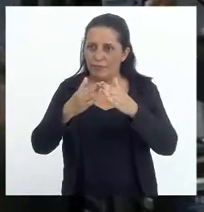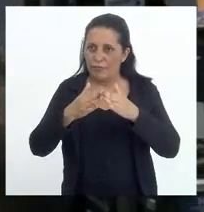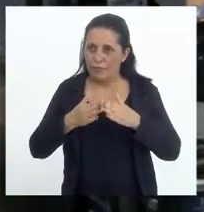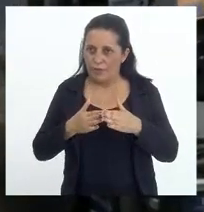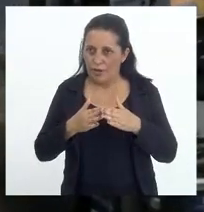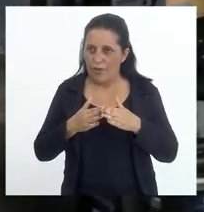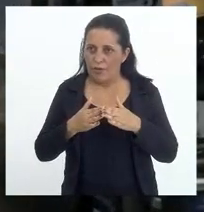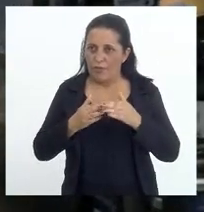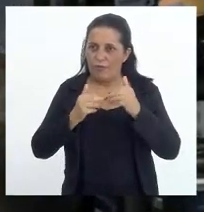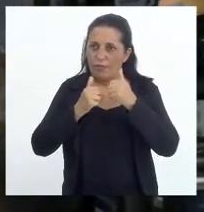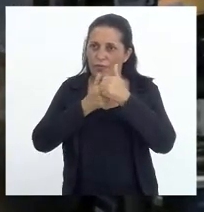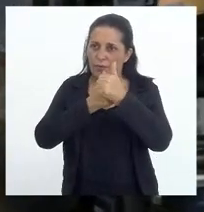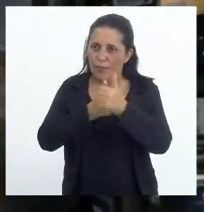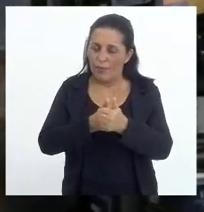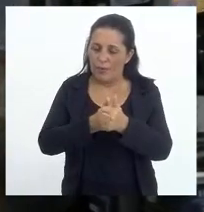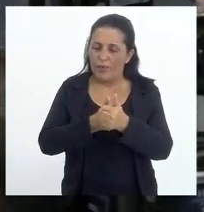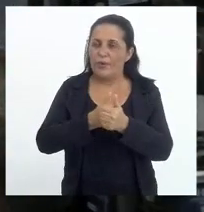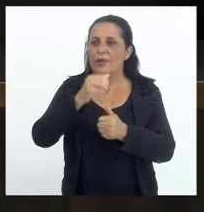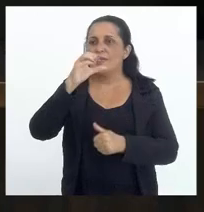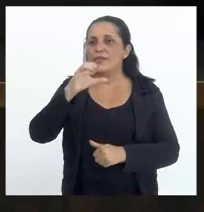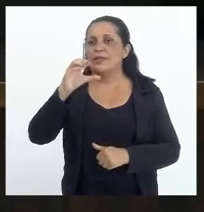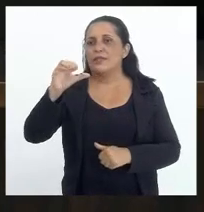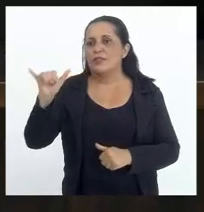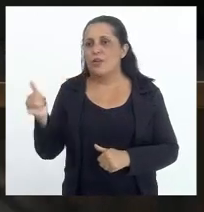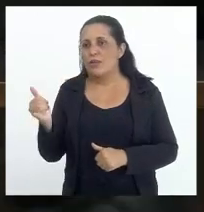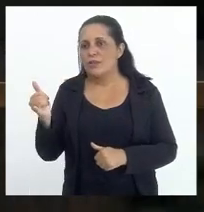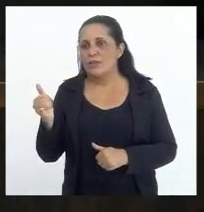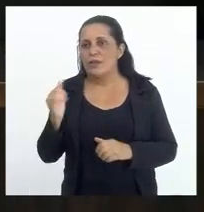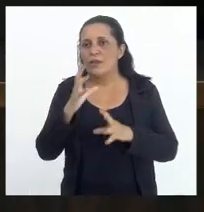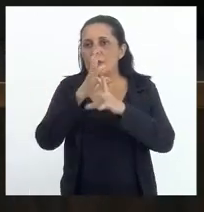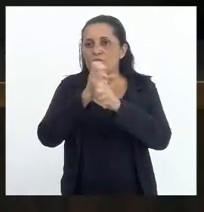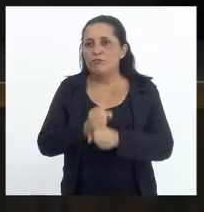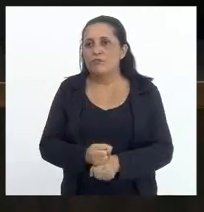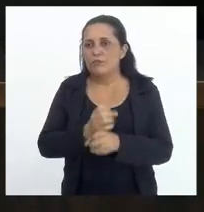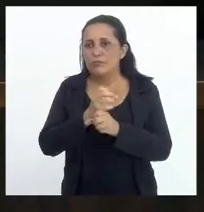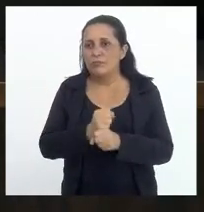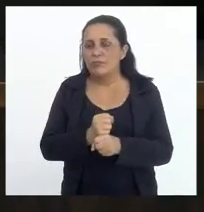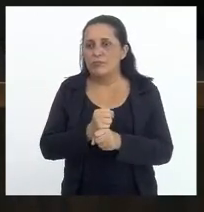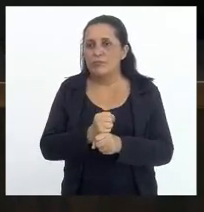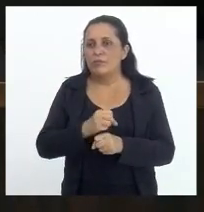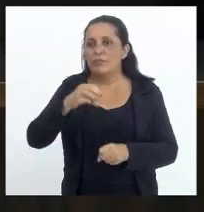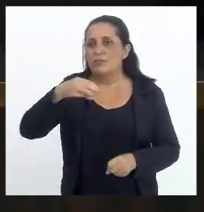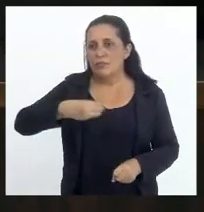Favorável, acompanho a CCJ. Pela Comissão de Orçamento, deputado Márcio Pacheco.